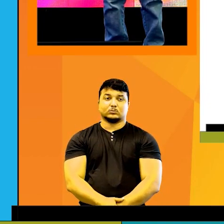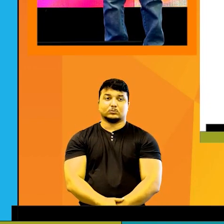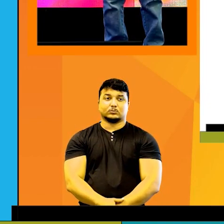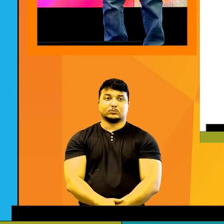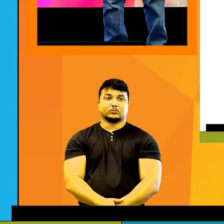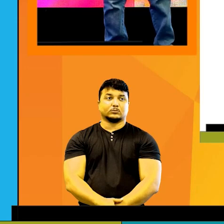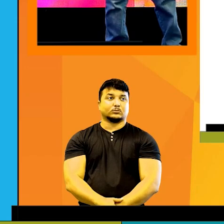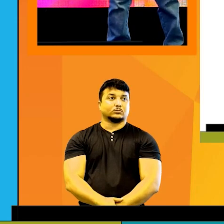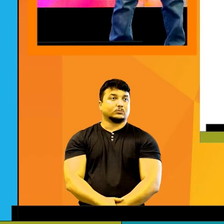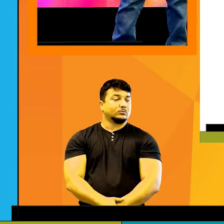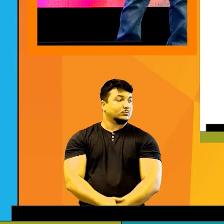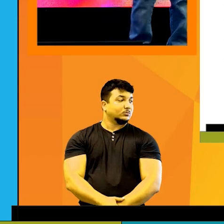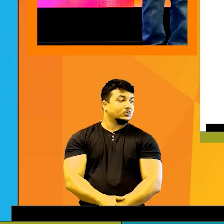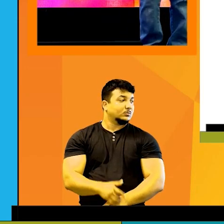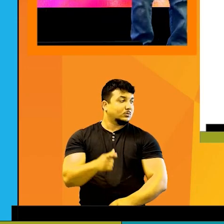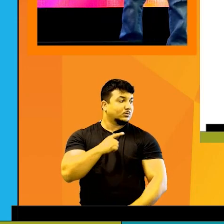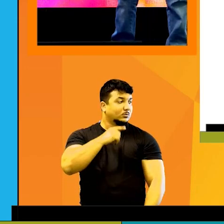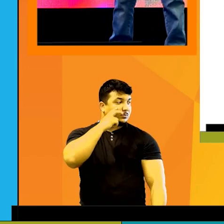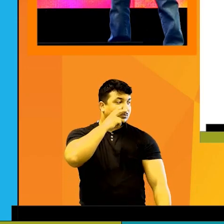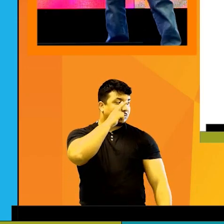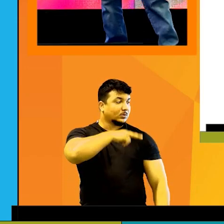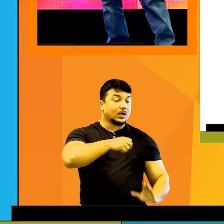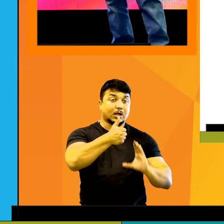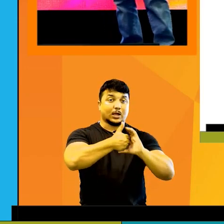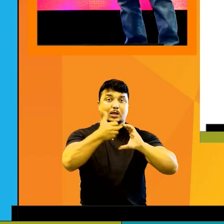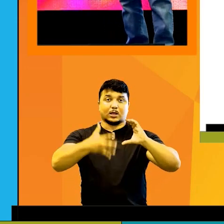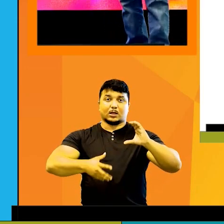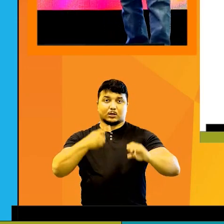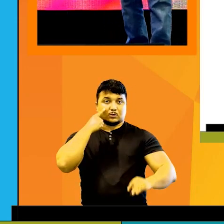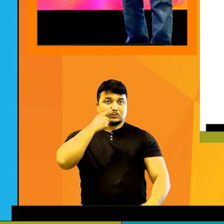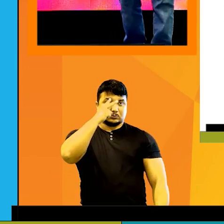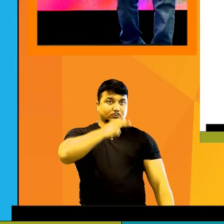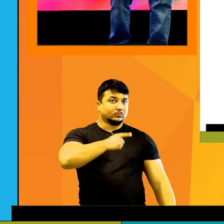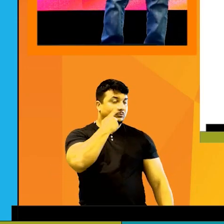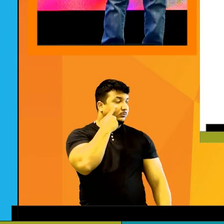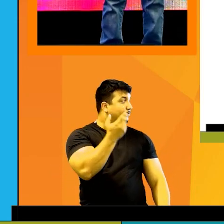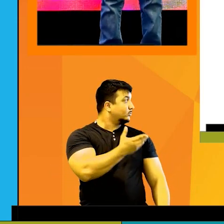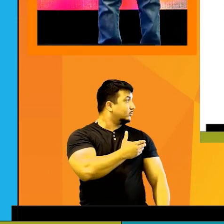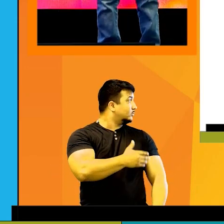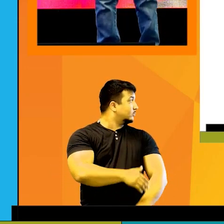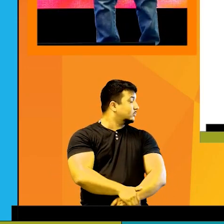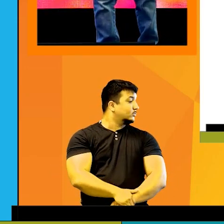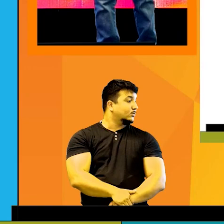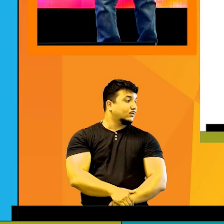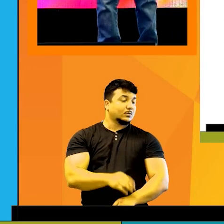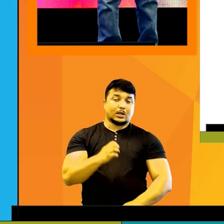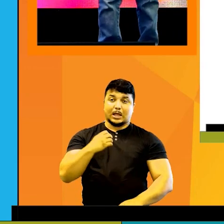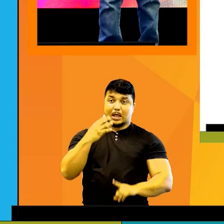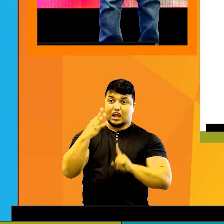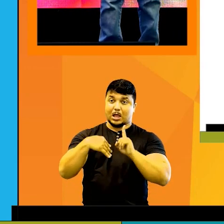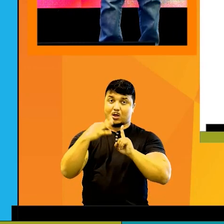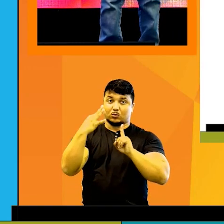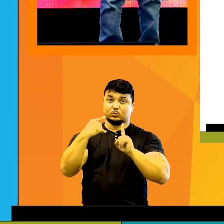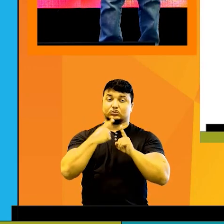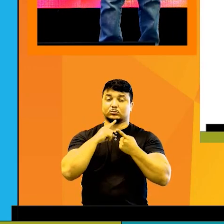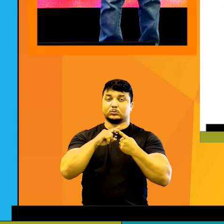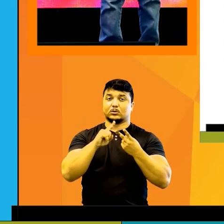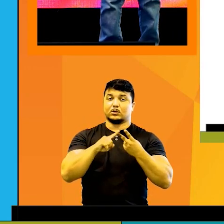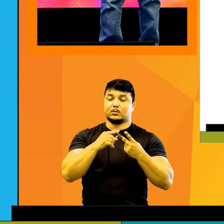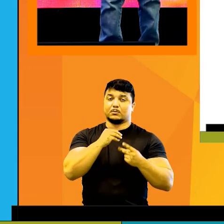pela morte. Passa uma vista aí nas características dessa geração 2: egocentrismo,